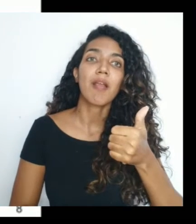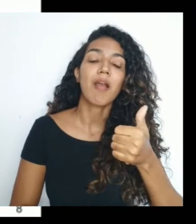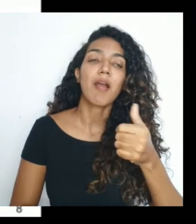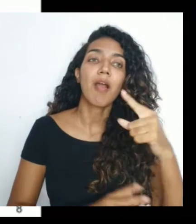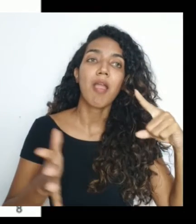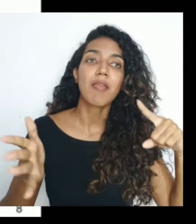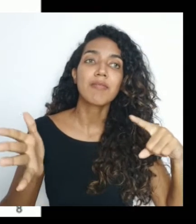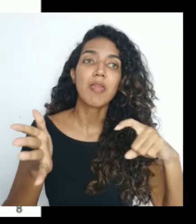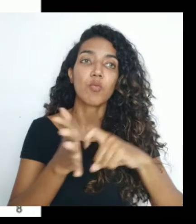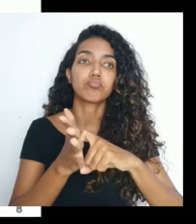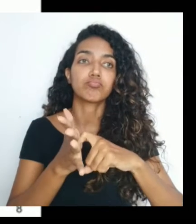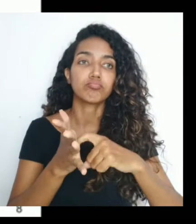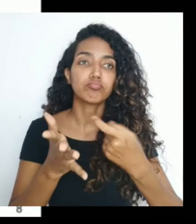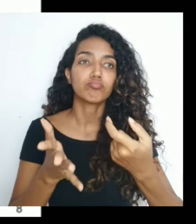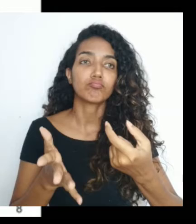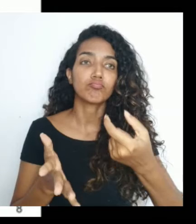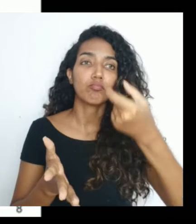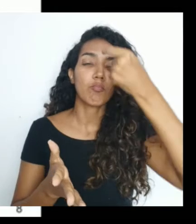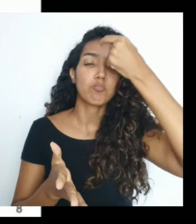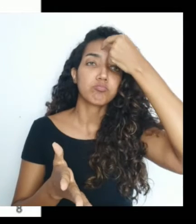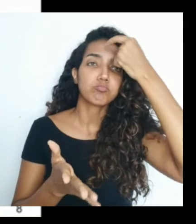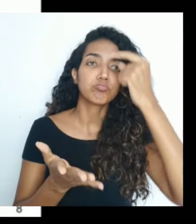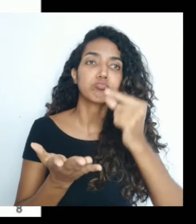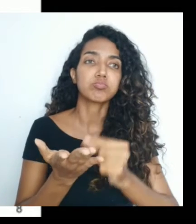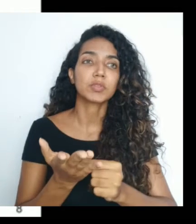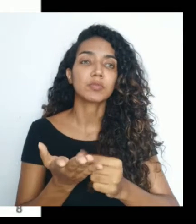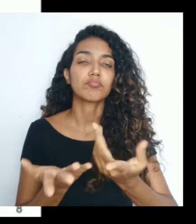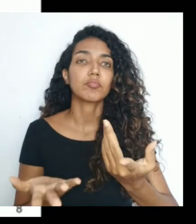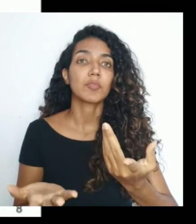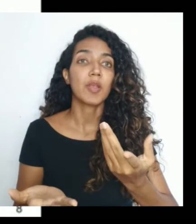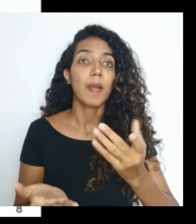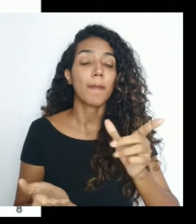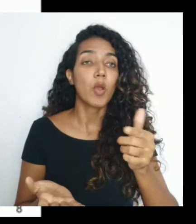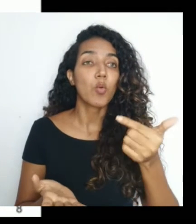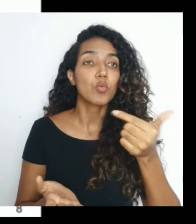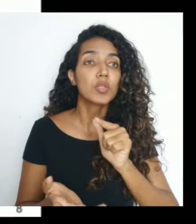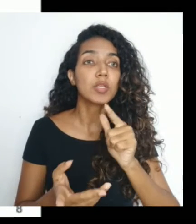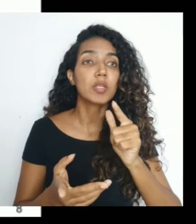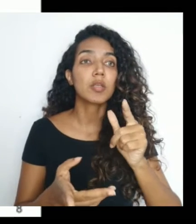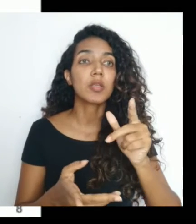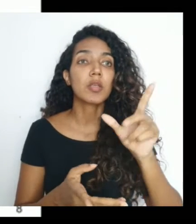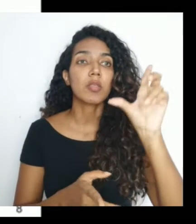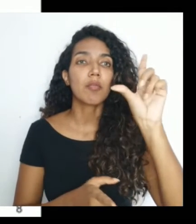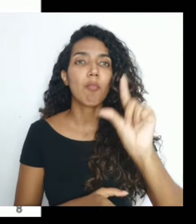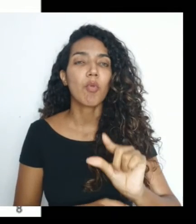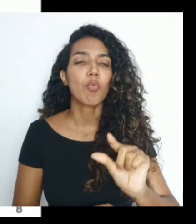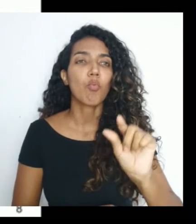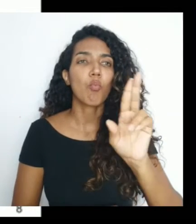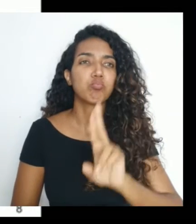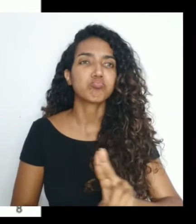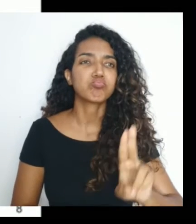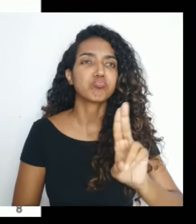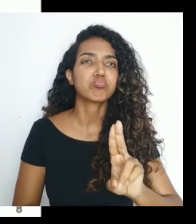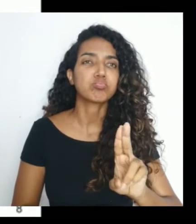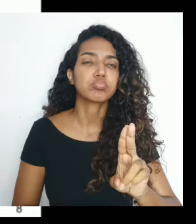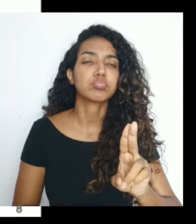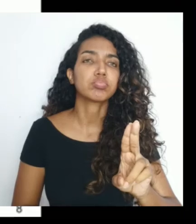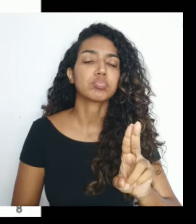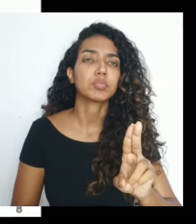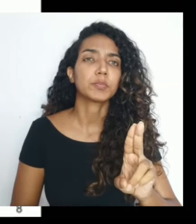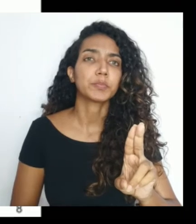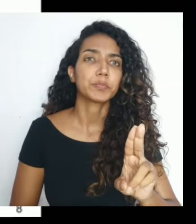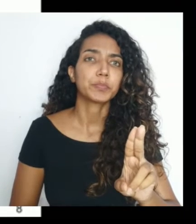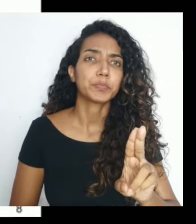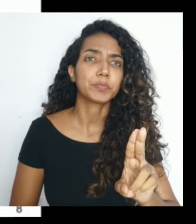processador. Para economizar, se eu utilizasse um operador de curto-circuito true ou duplo,